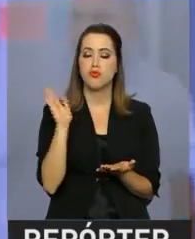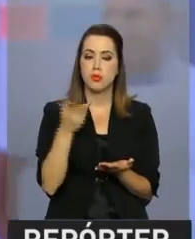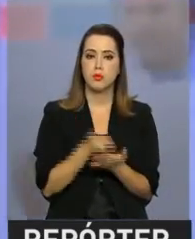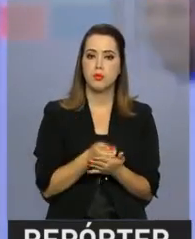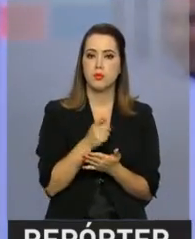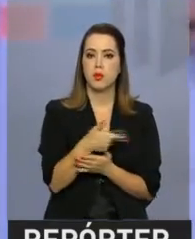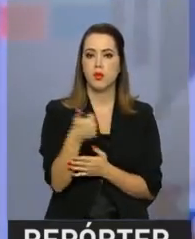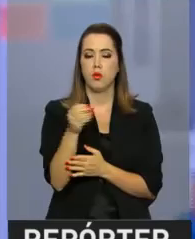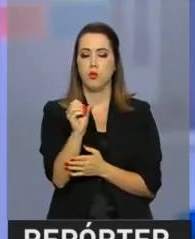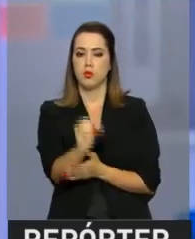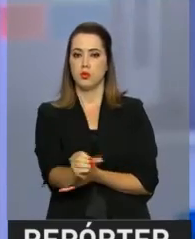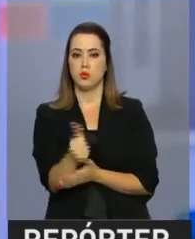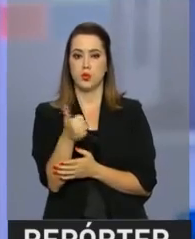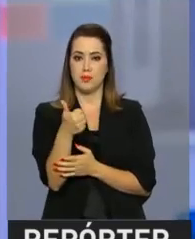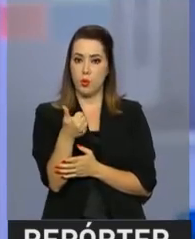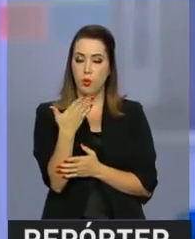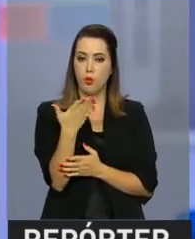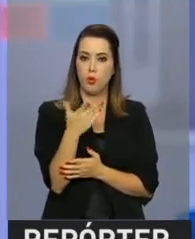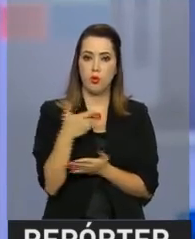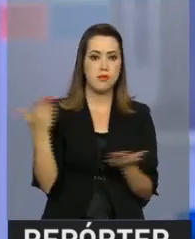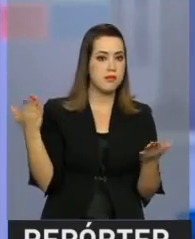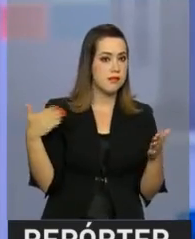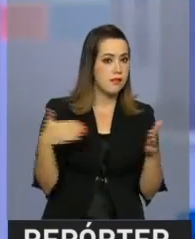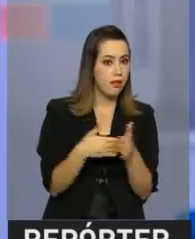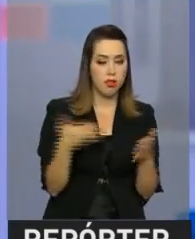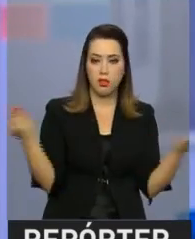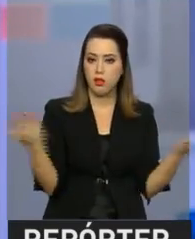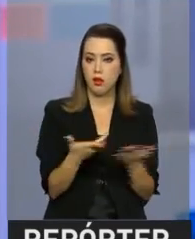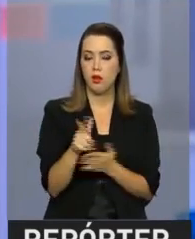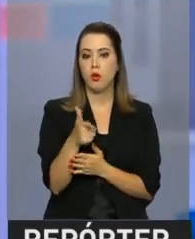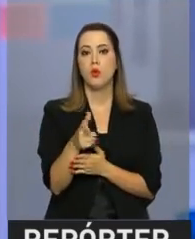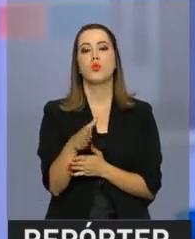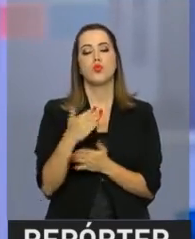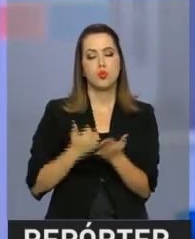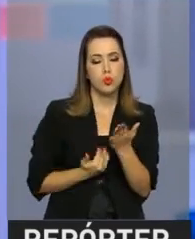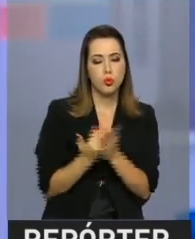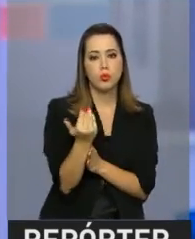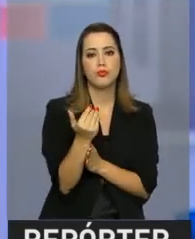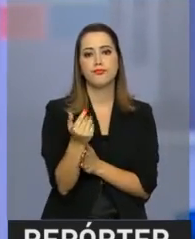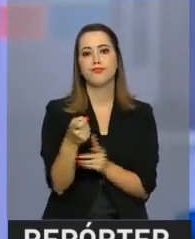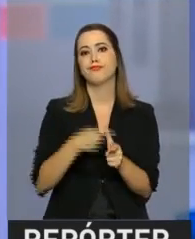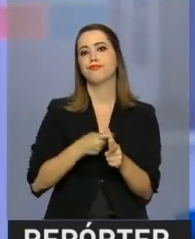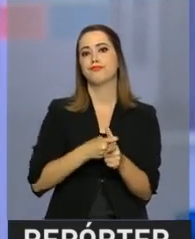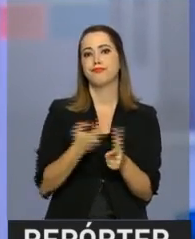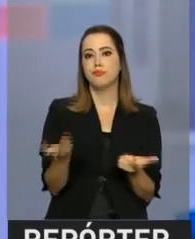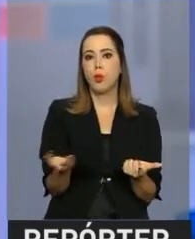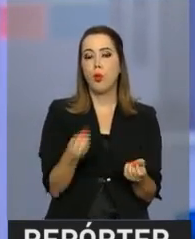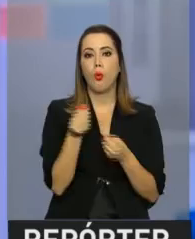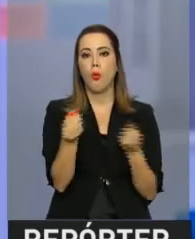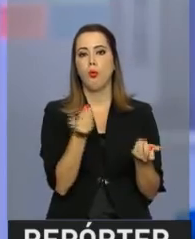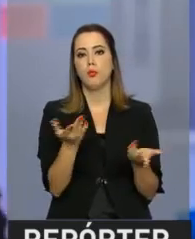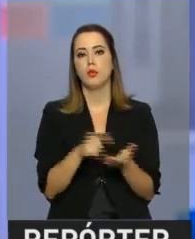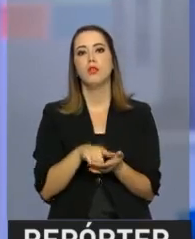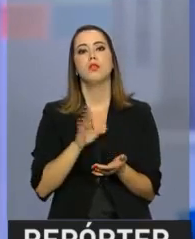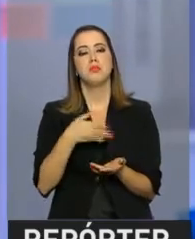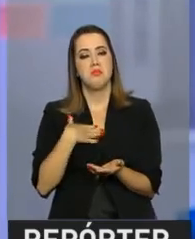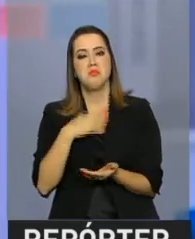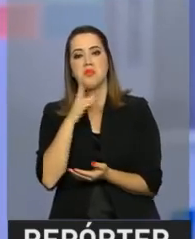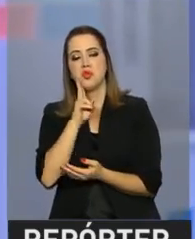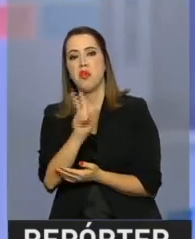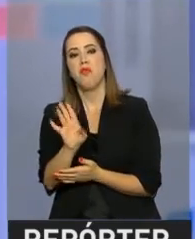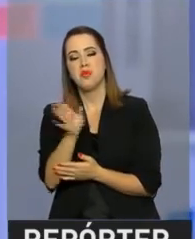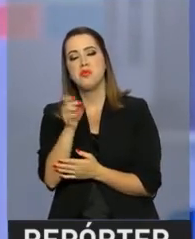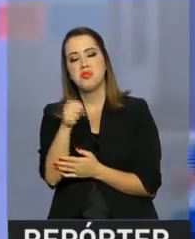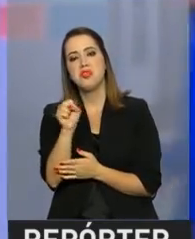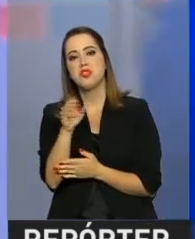a de 2011 até hoje não tiraram, junto ao banco eu continuo devendo a dívida. E sendo que eles reconhecem que foi pago a dívida, mas